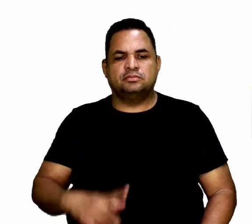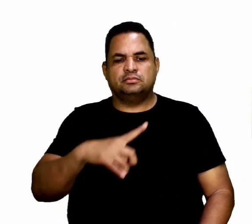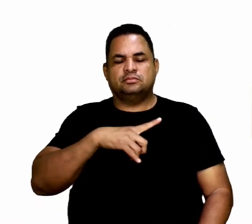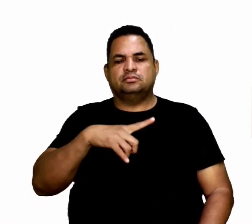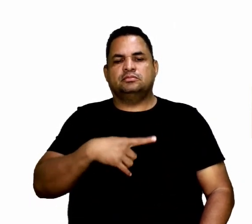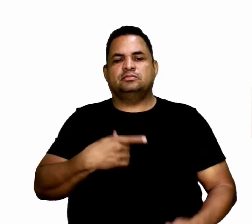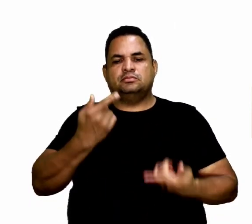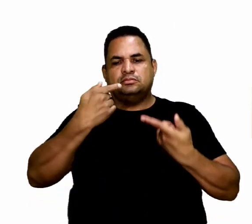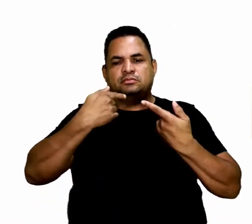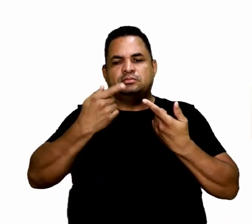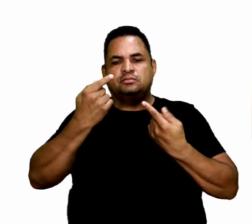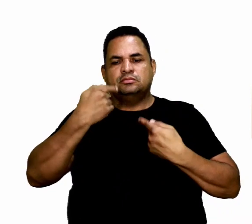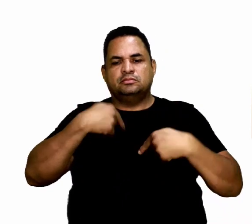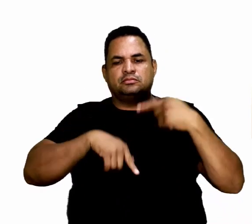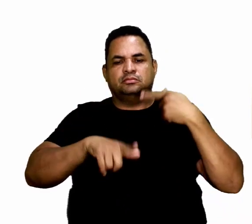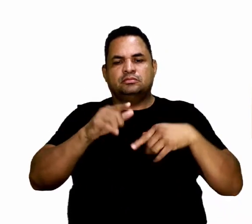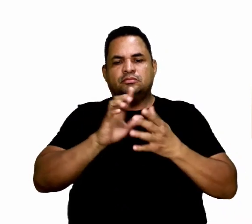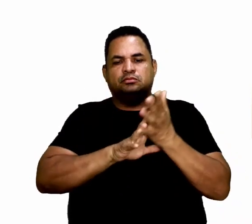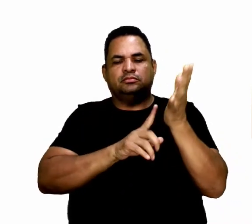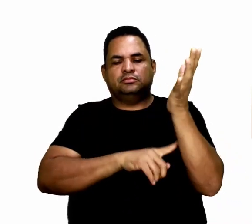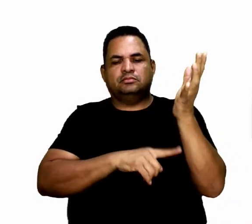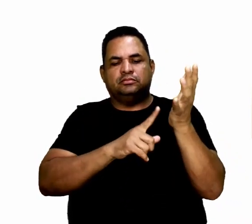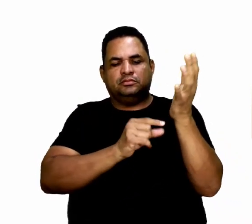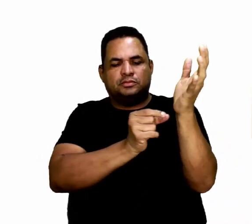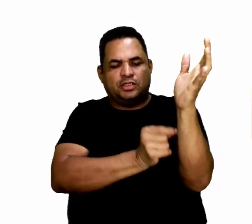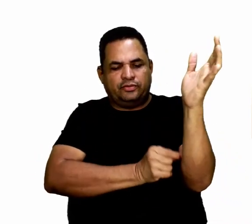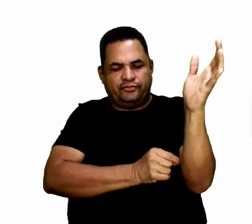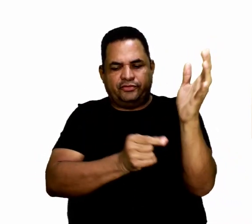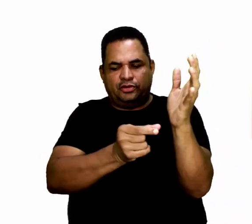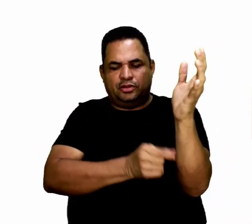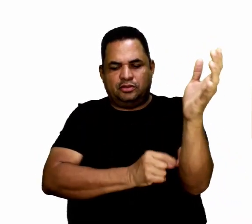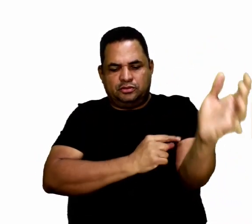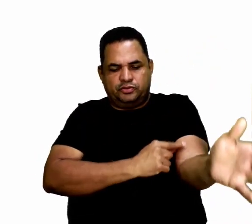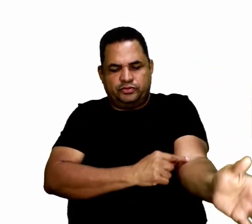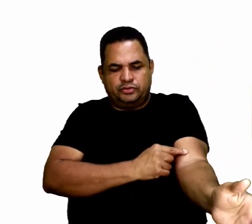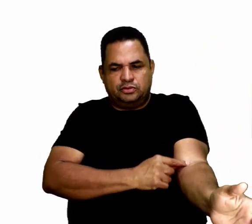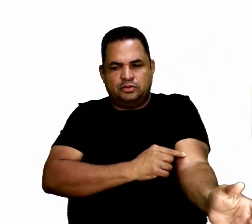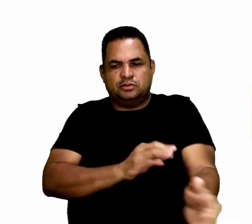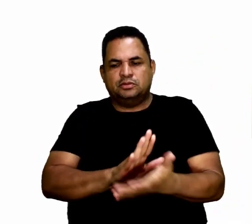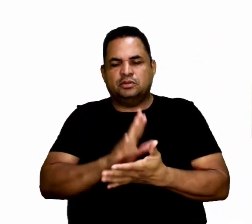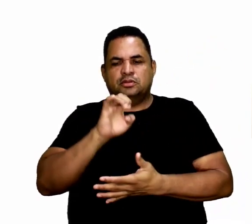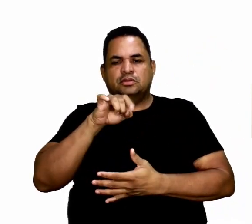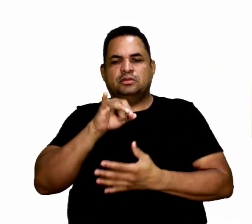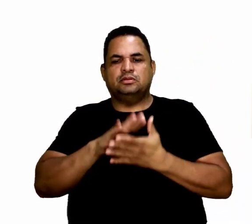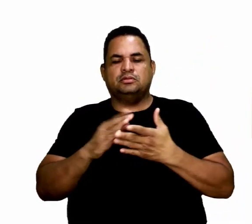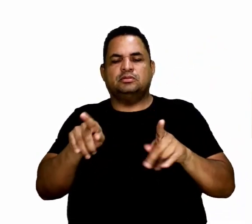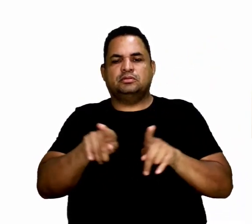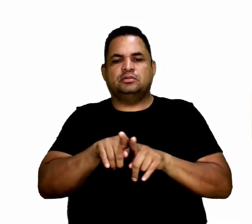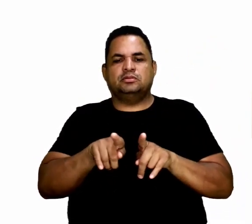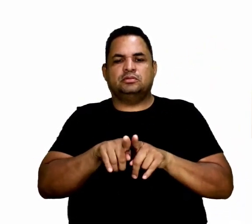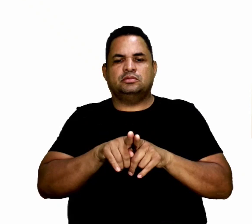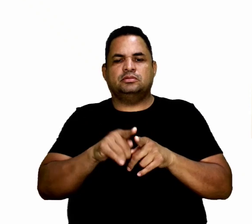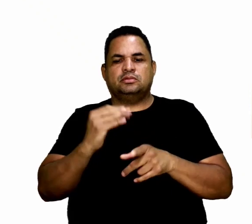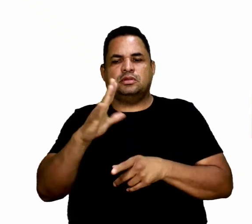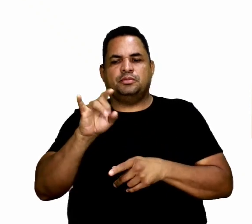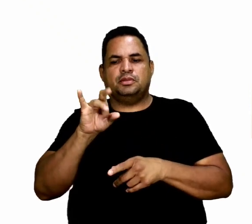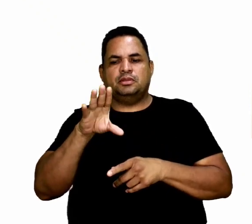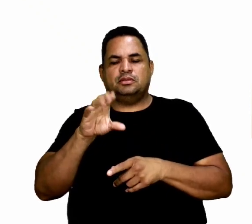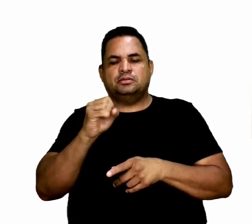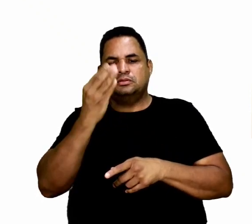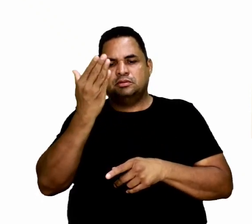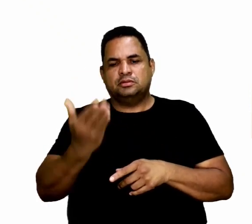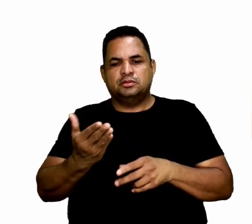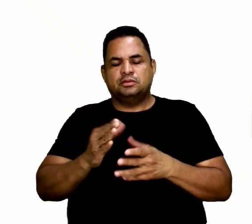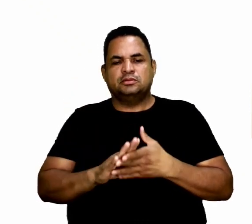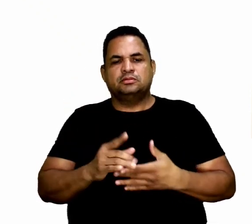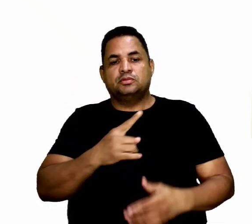sistema sanguíneo, a gente tem veias, artérias, venas, arteríolas e também os capilares, é justamente